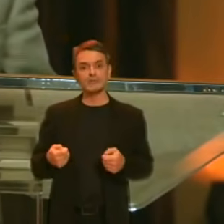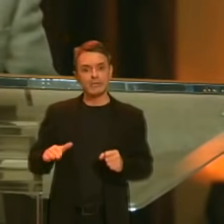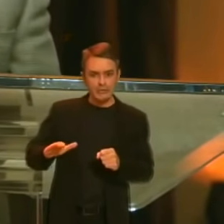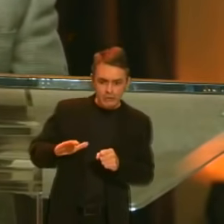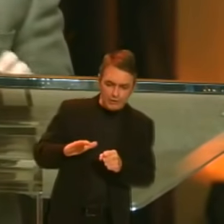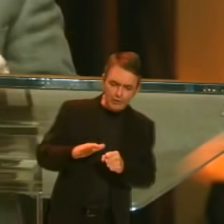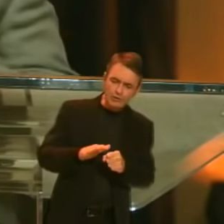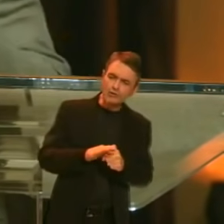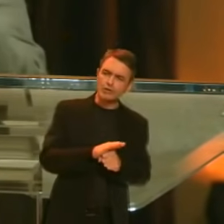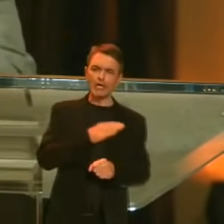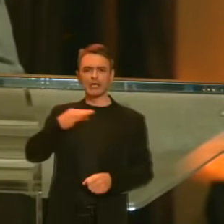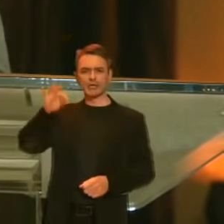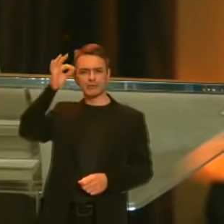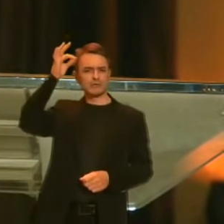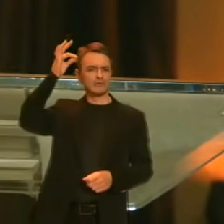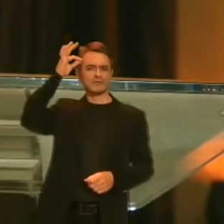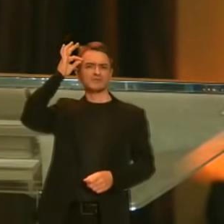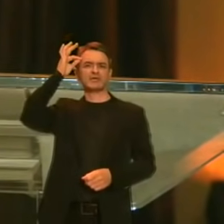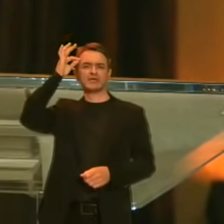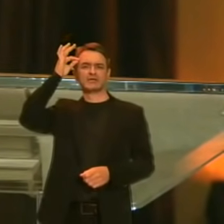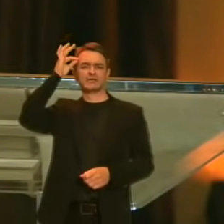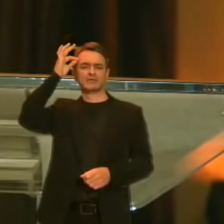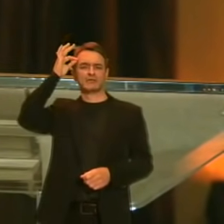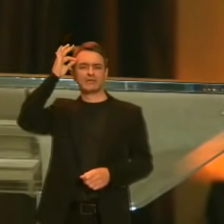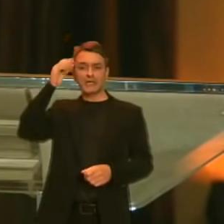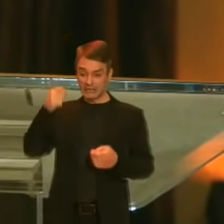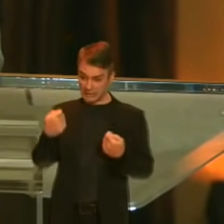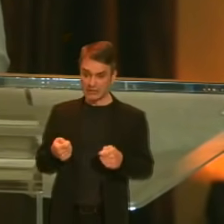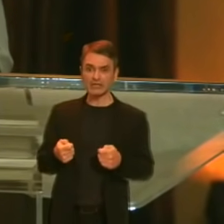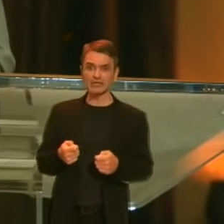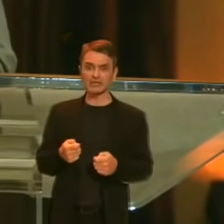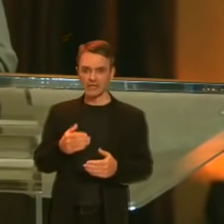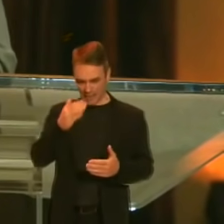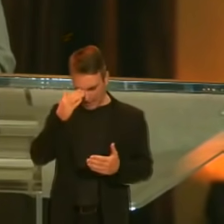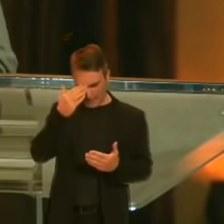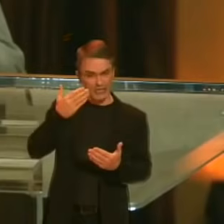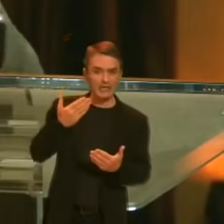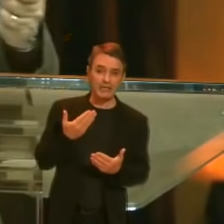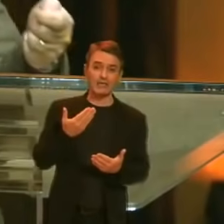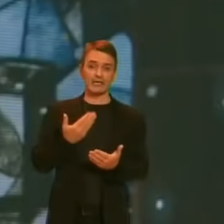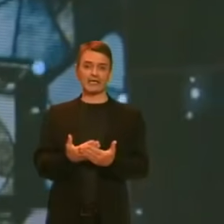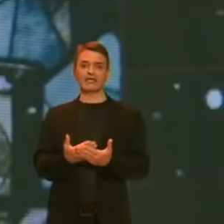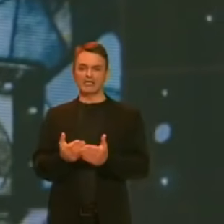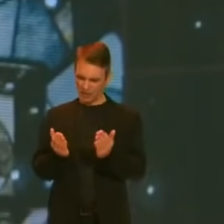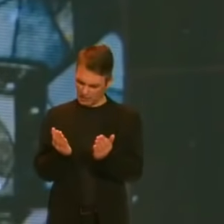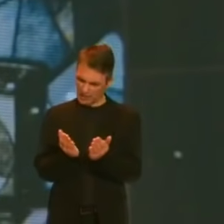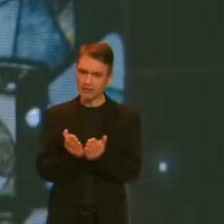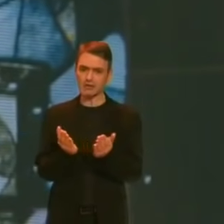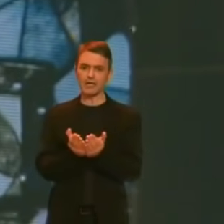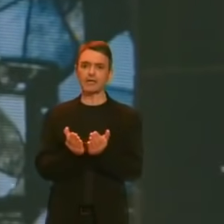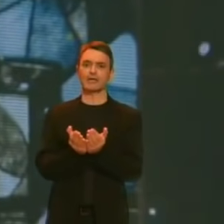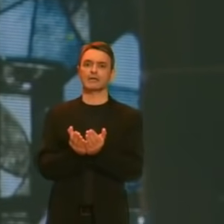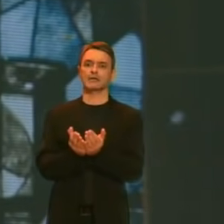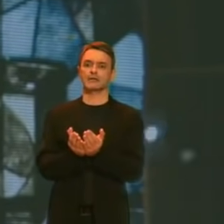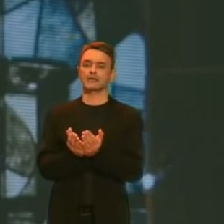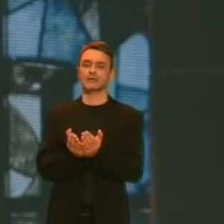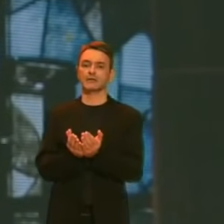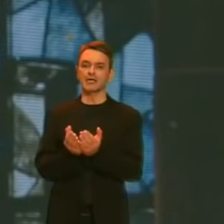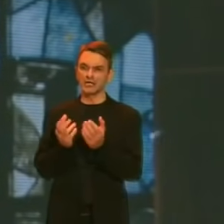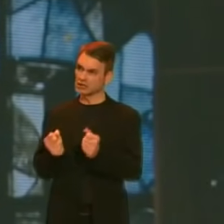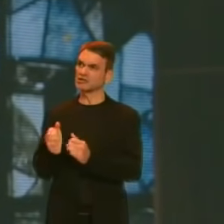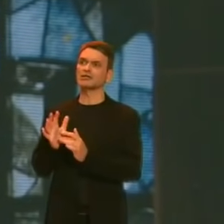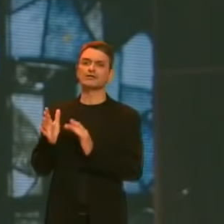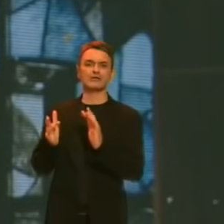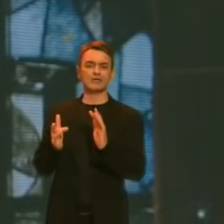Espírito. Não dá para ser mais ou menos crente, tem que ser crente de cabeça, tem que ser aquele que se entrega a Jesus, que